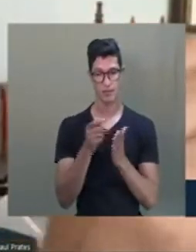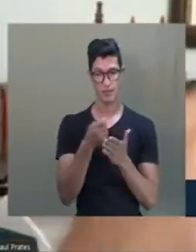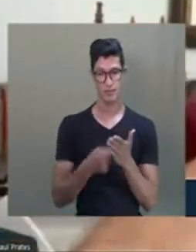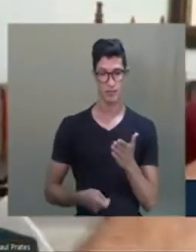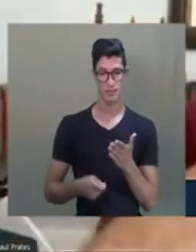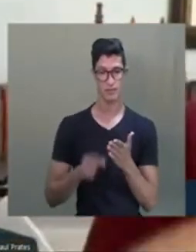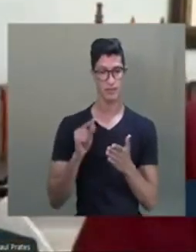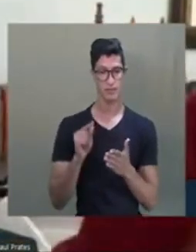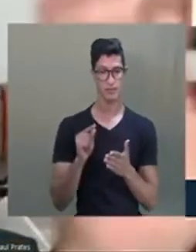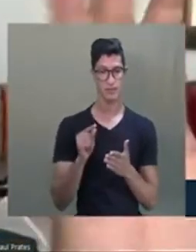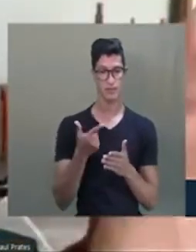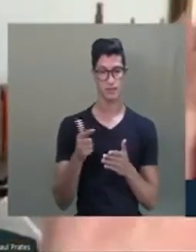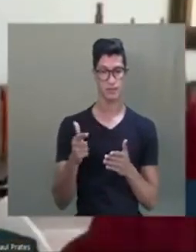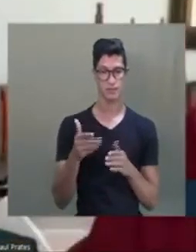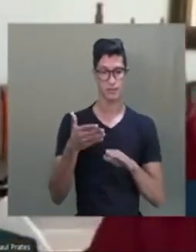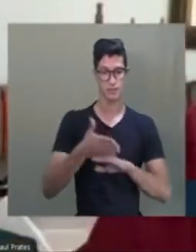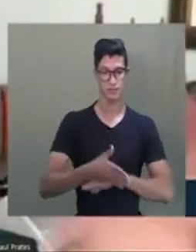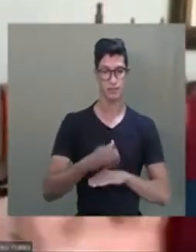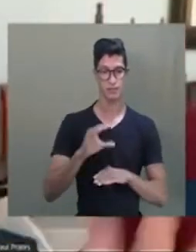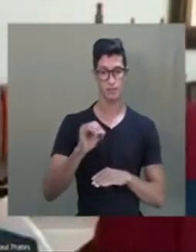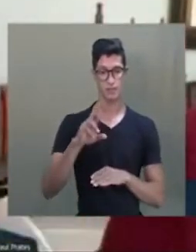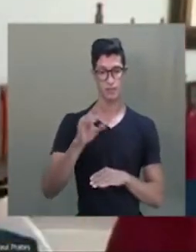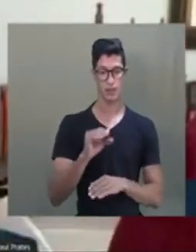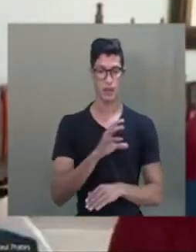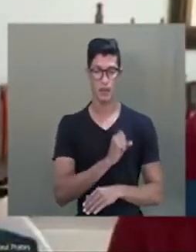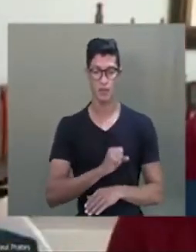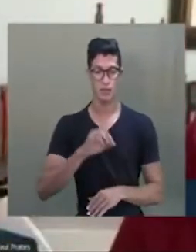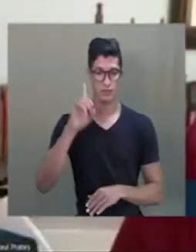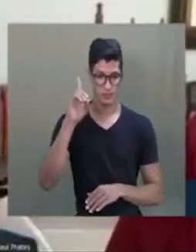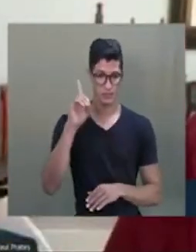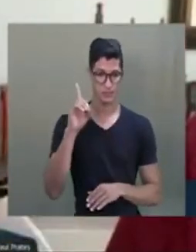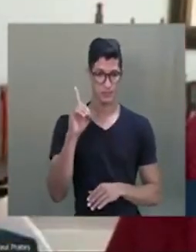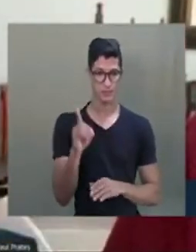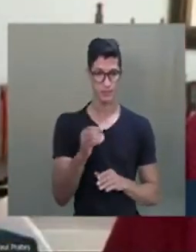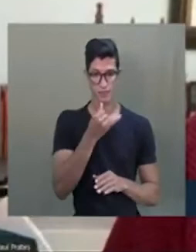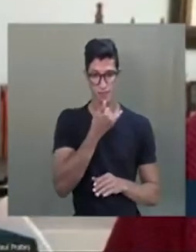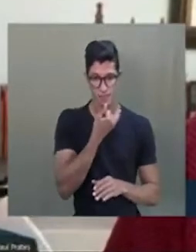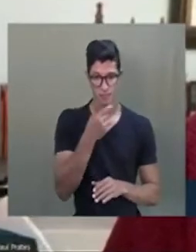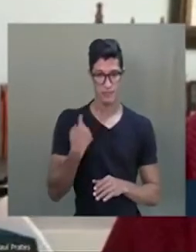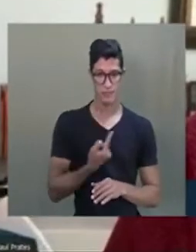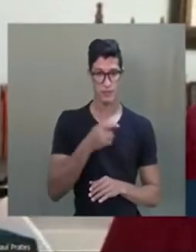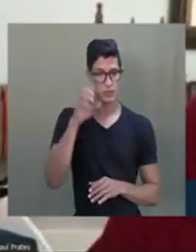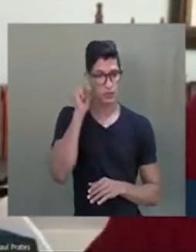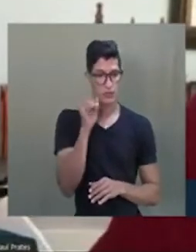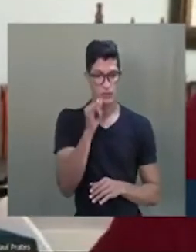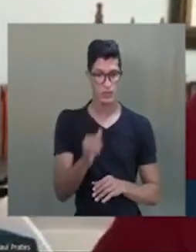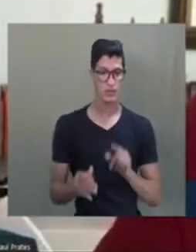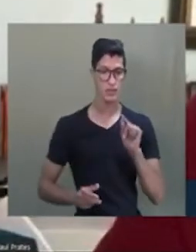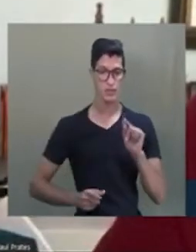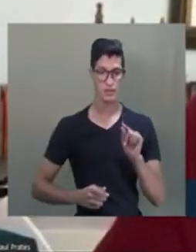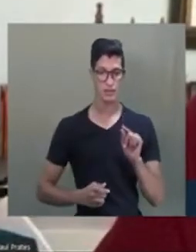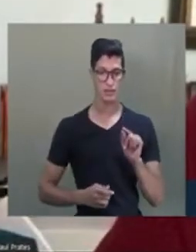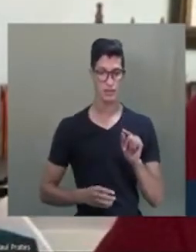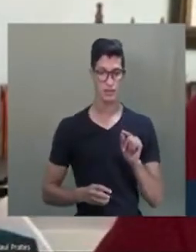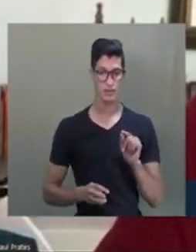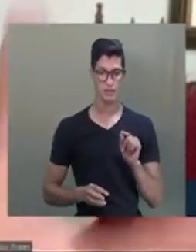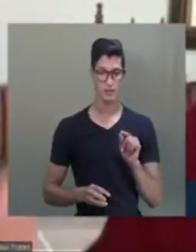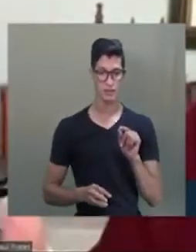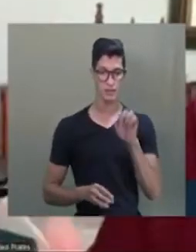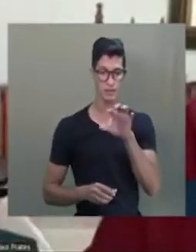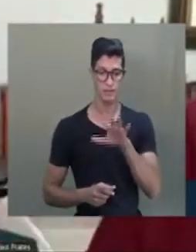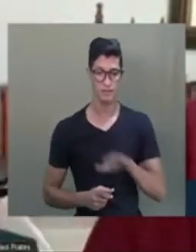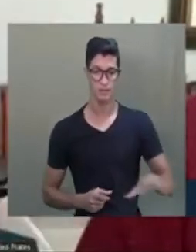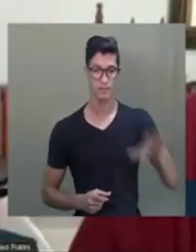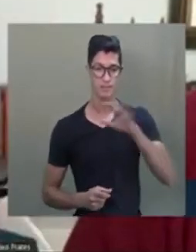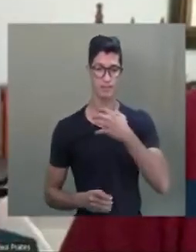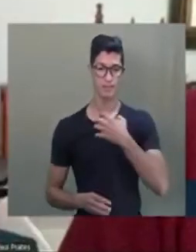relatora, que não entre nesse coro, pelo amor de Deus. Né? É decepcionante a gente ouvir dizer que generalizar